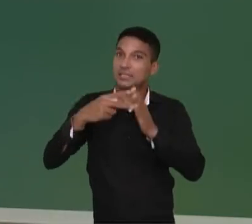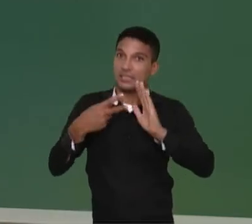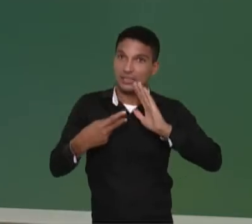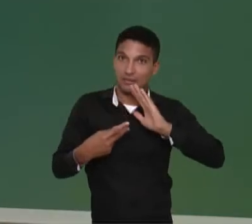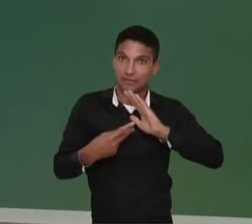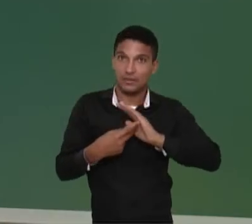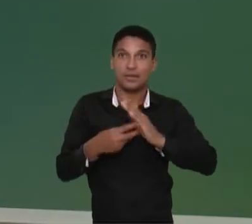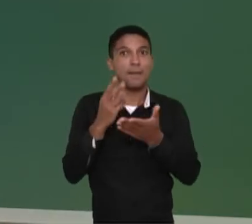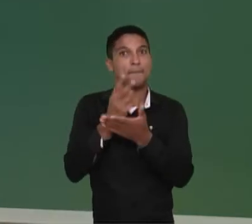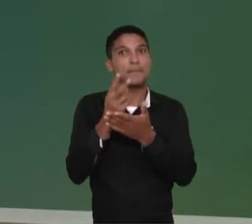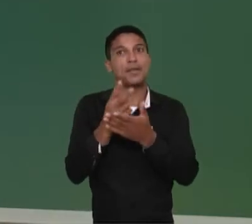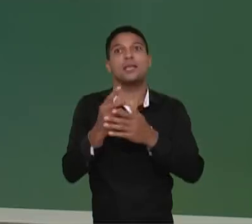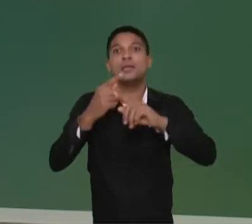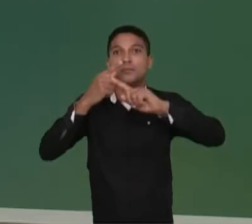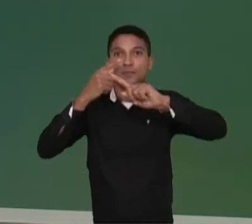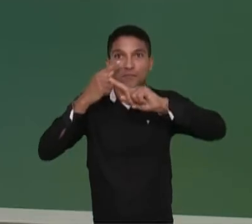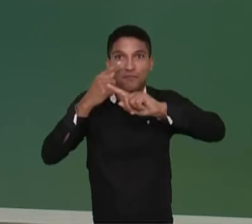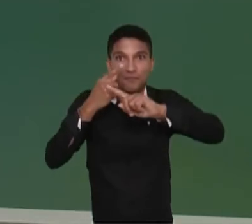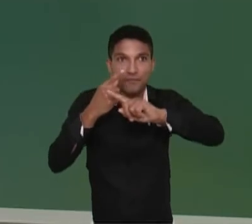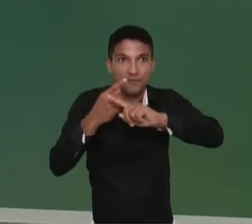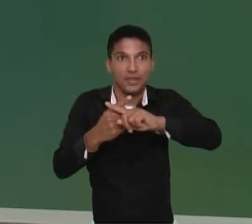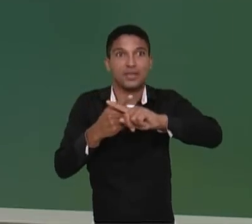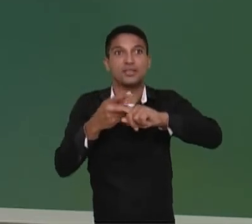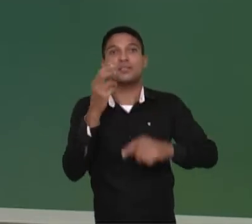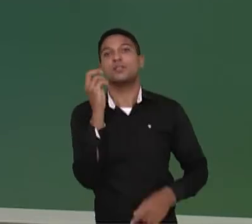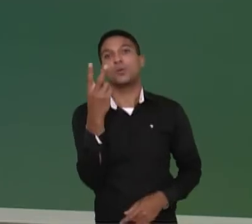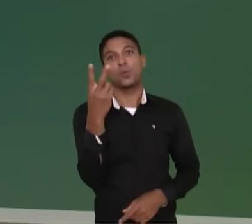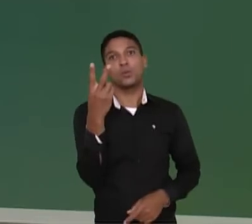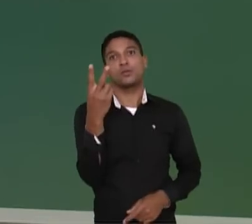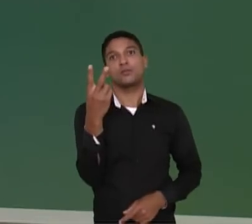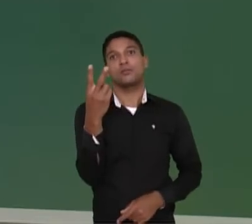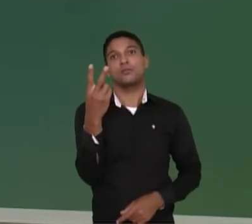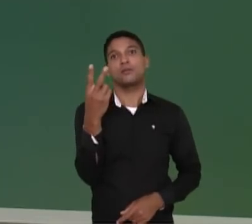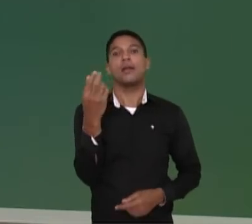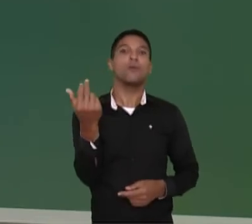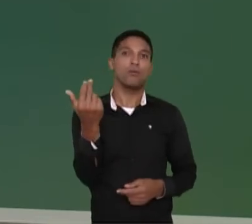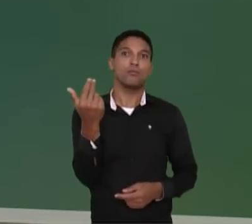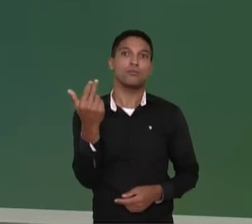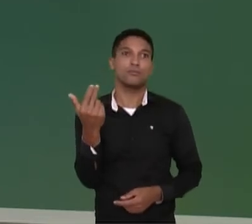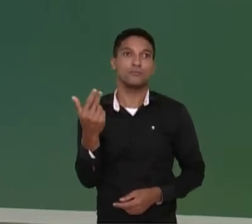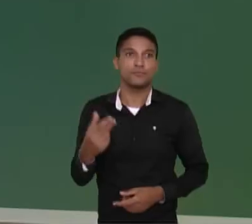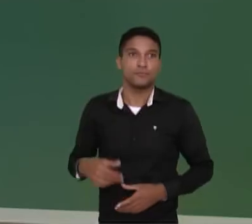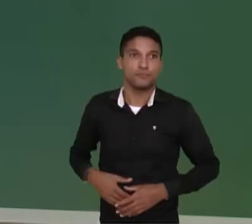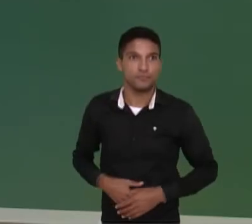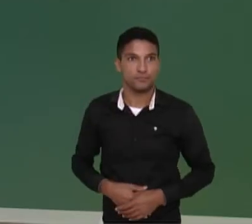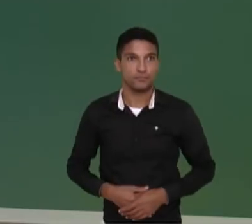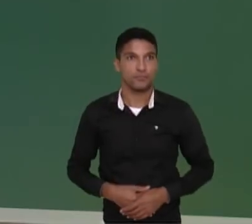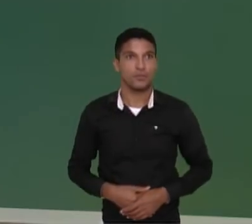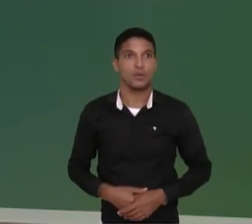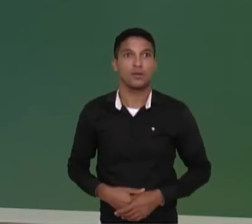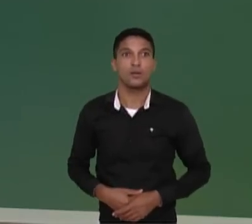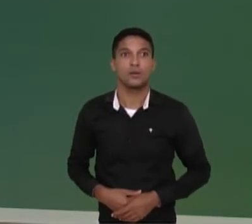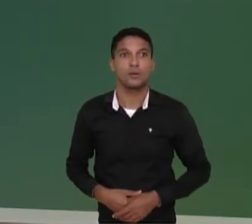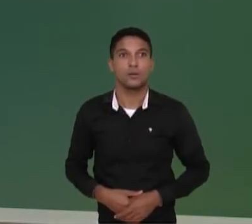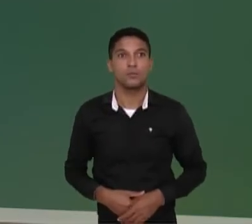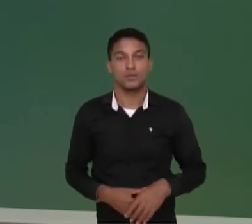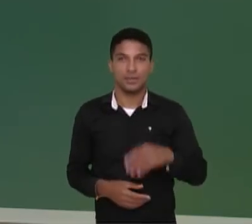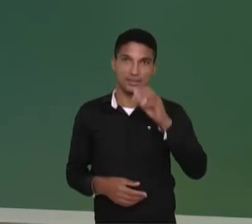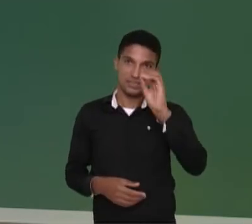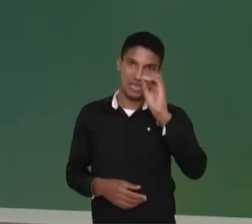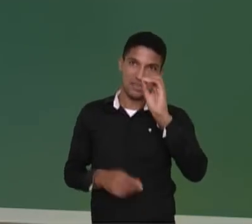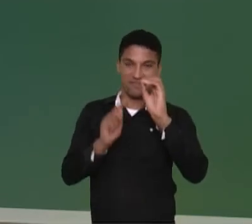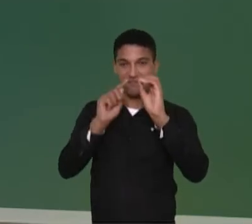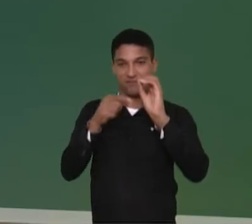metade, né? Então, uma dica aí, sempre que você divide por um número que fica entre 0 e 1,